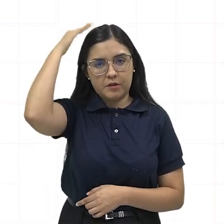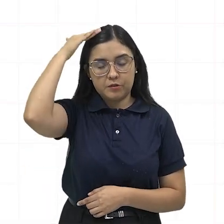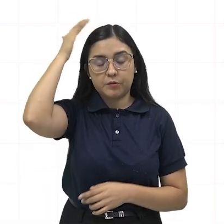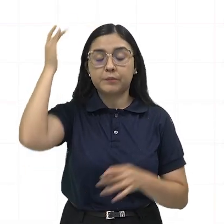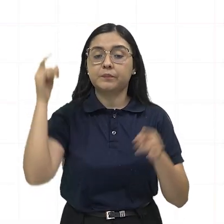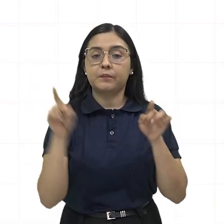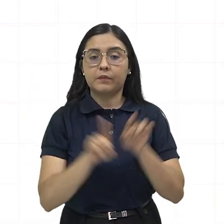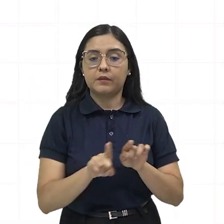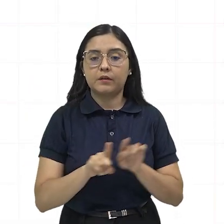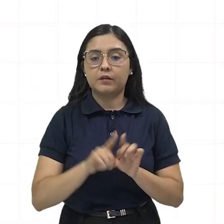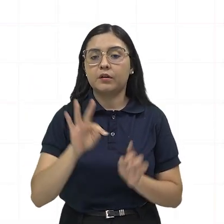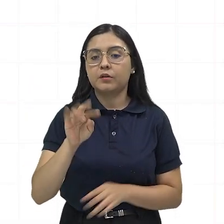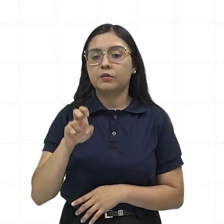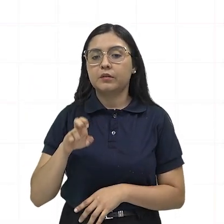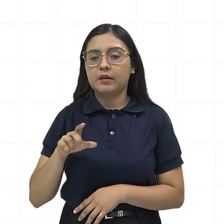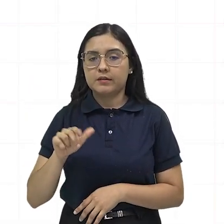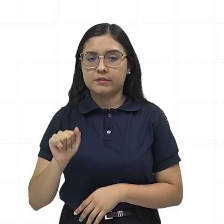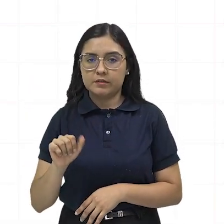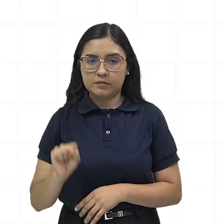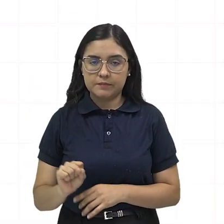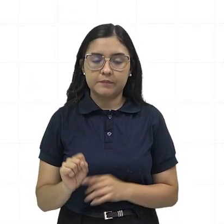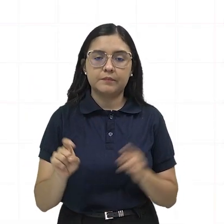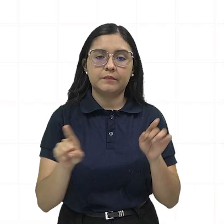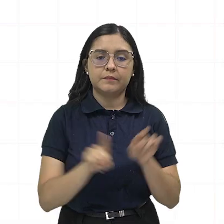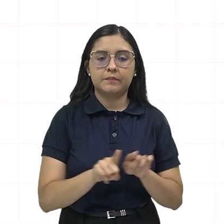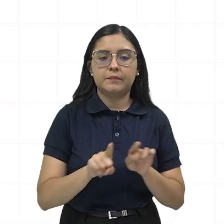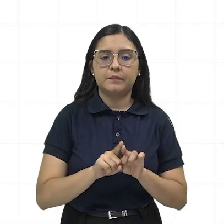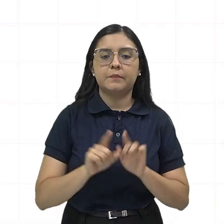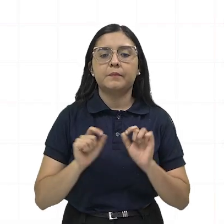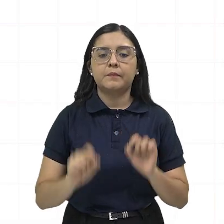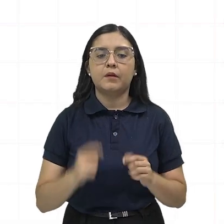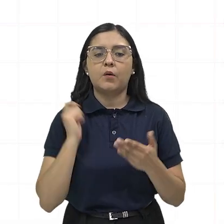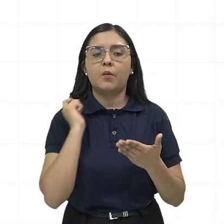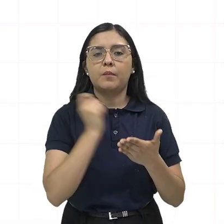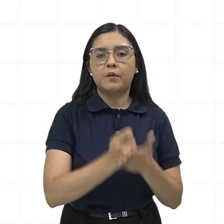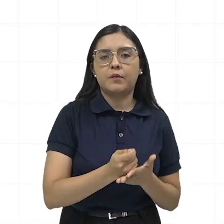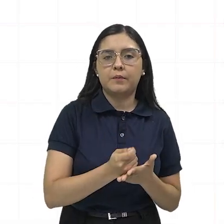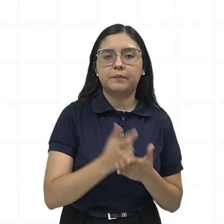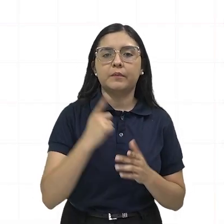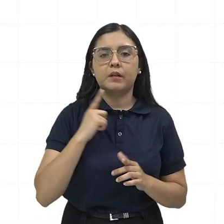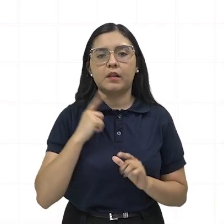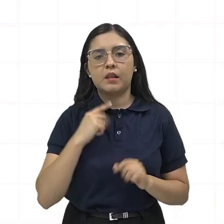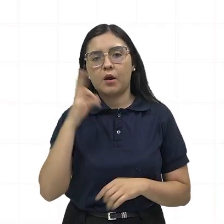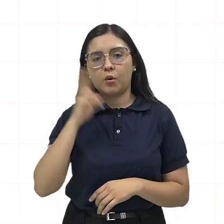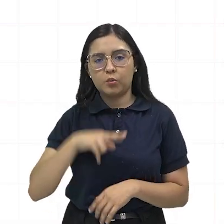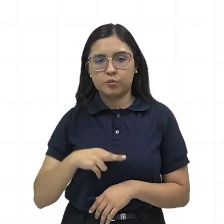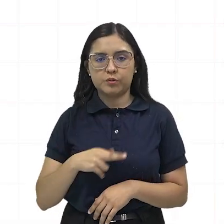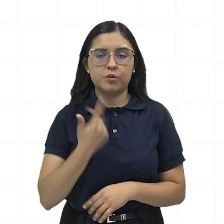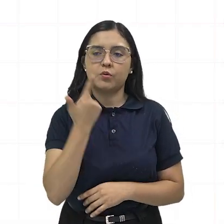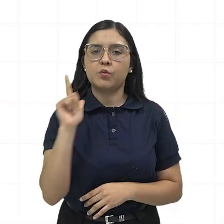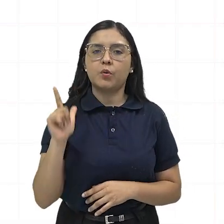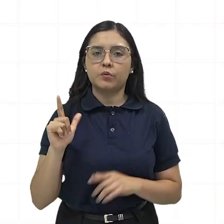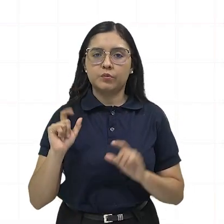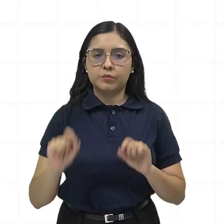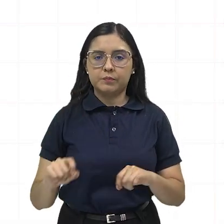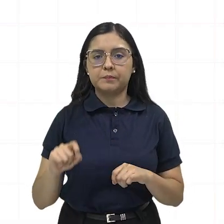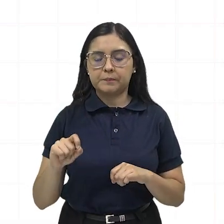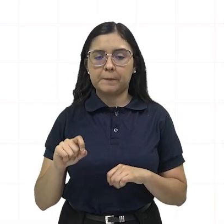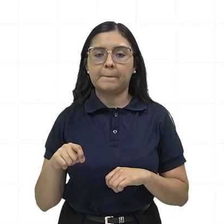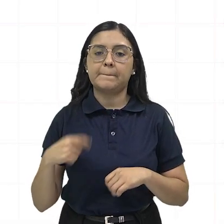do Texas e do Novo México também. O Alasca, que foi comprado pela Rússia, e outros estados que